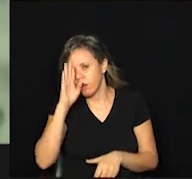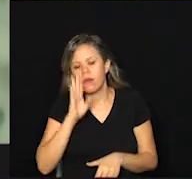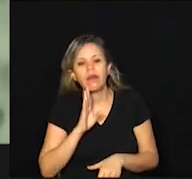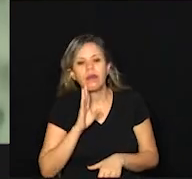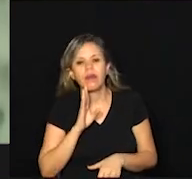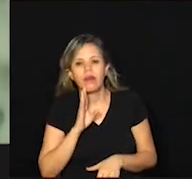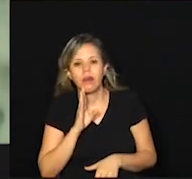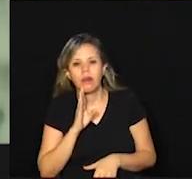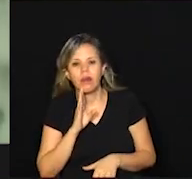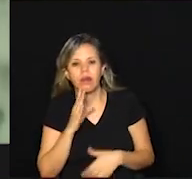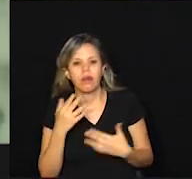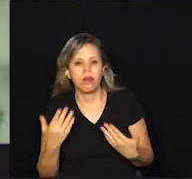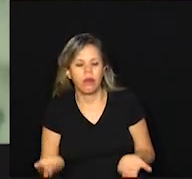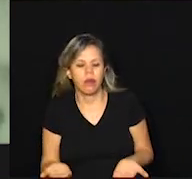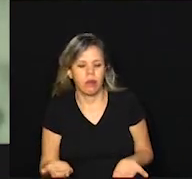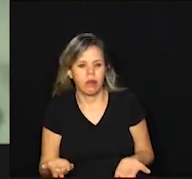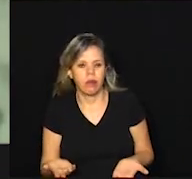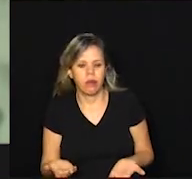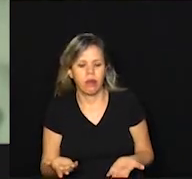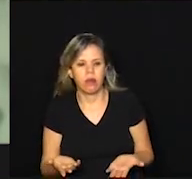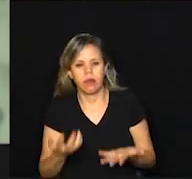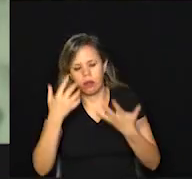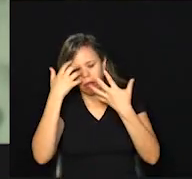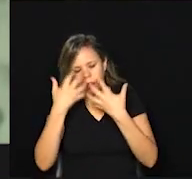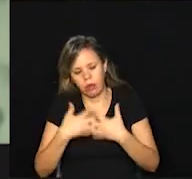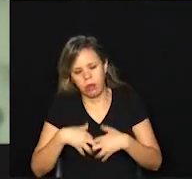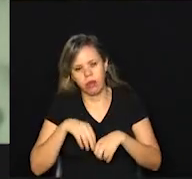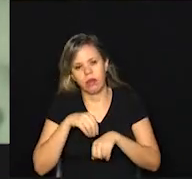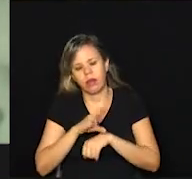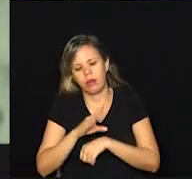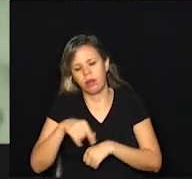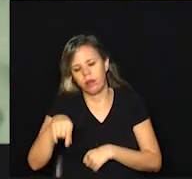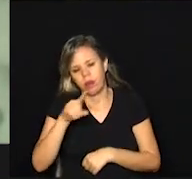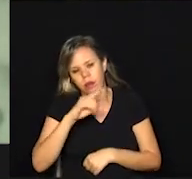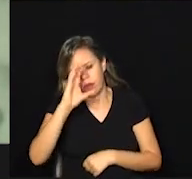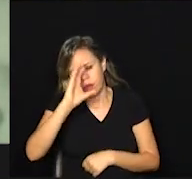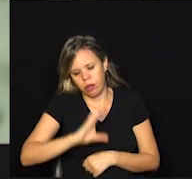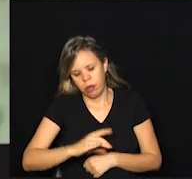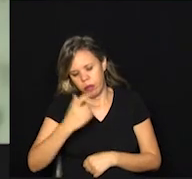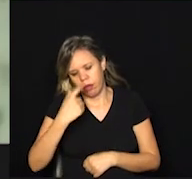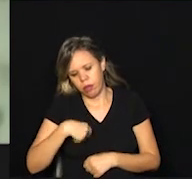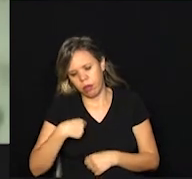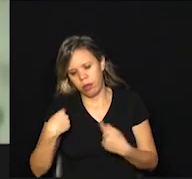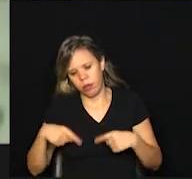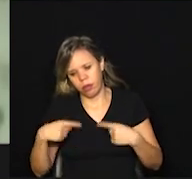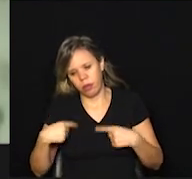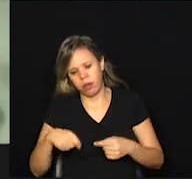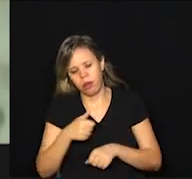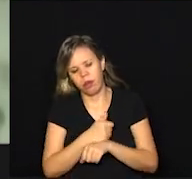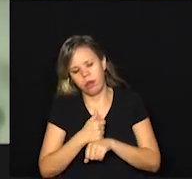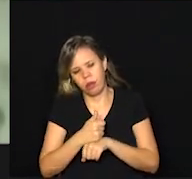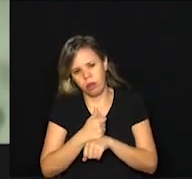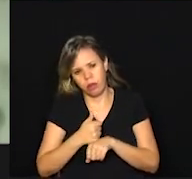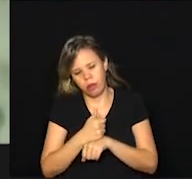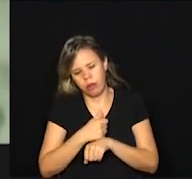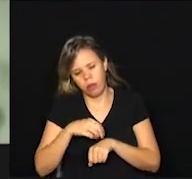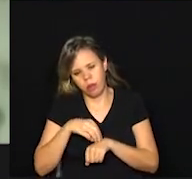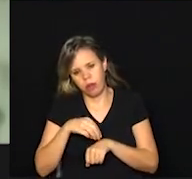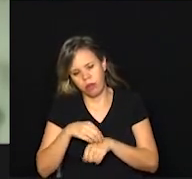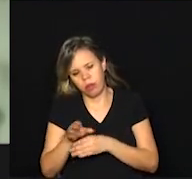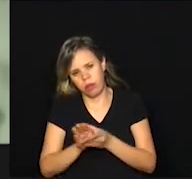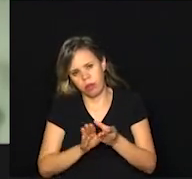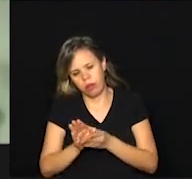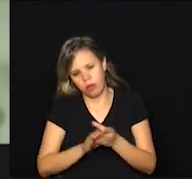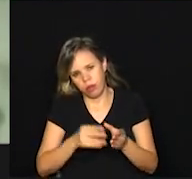gratuita Então eu queria deixar essa reflexão né enquanto o cidadão enquanto músico enquanto membro do